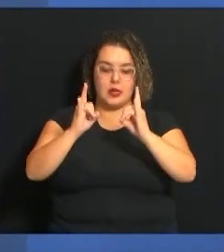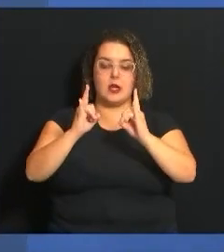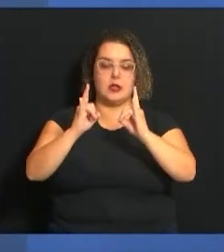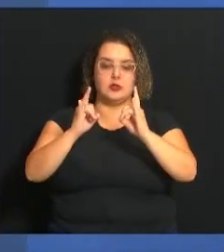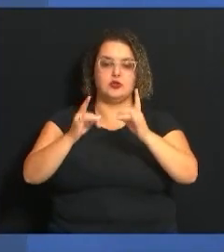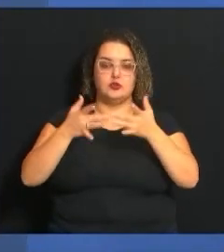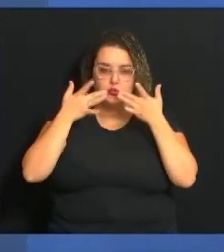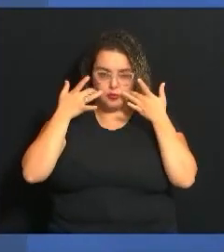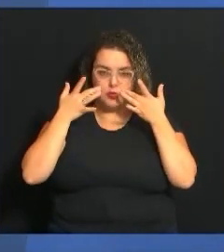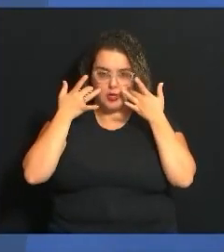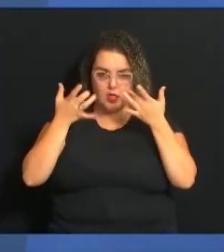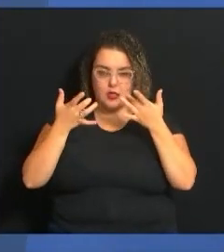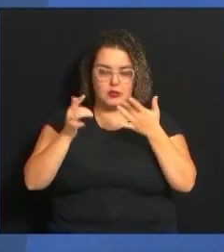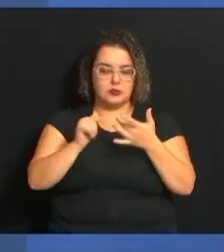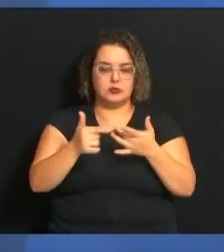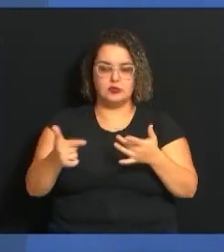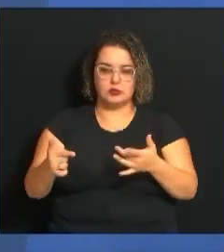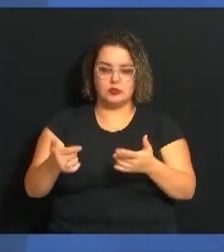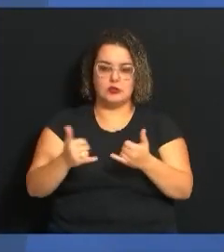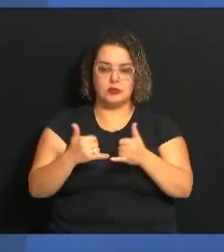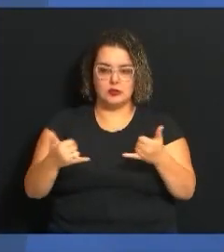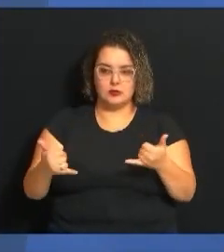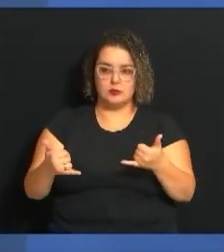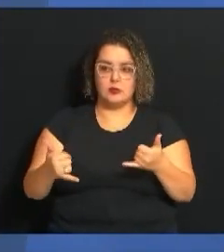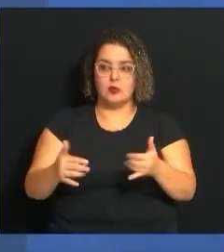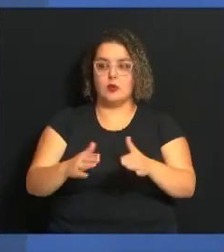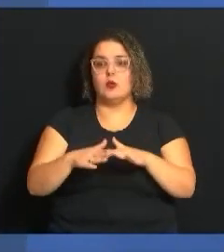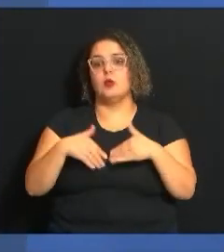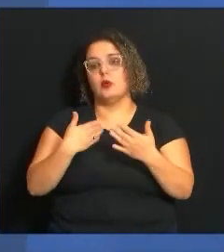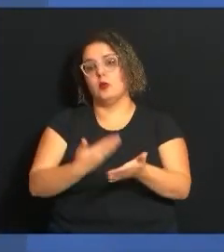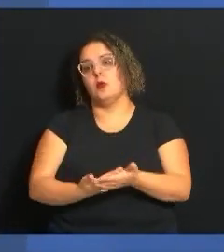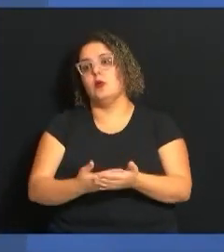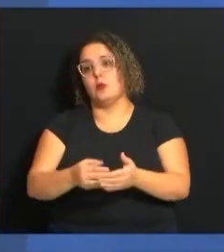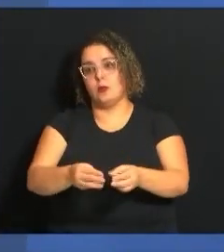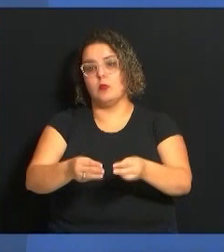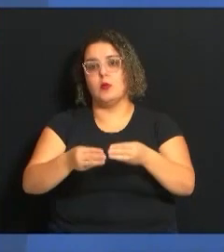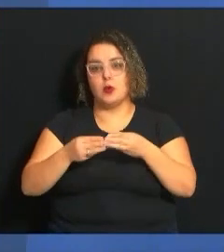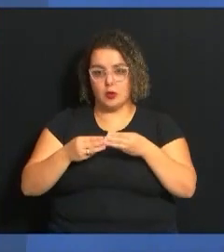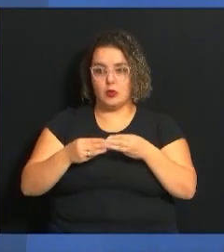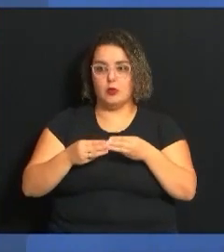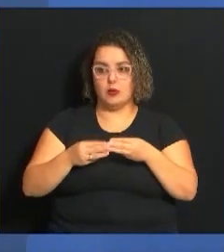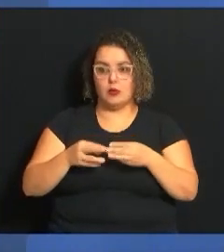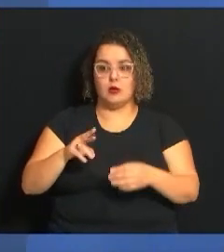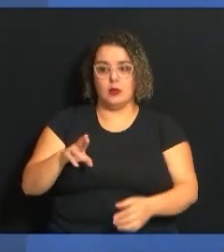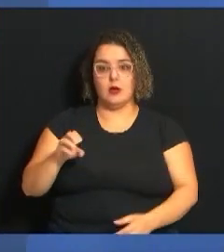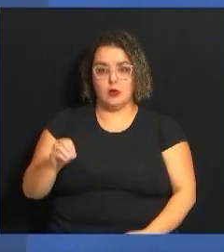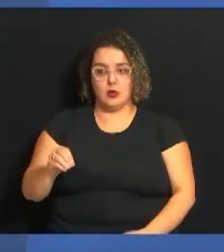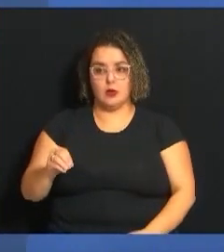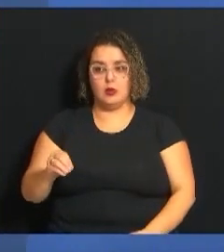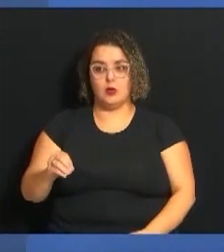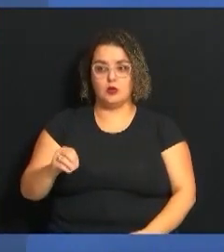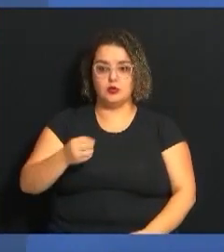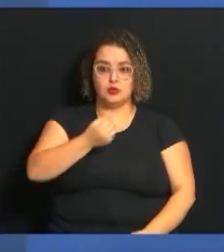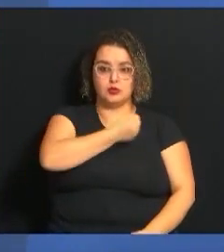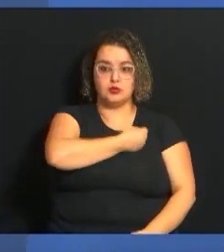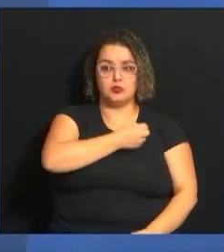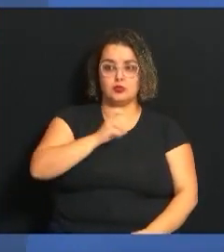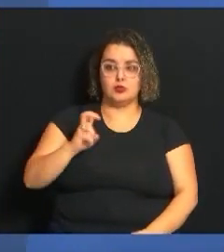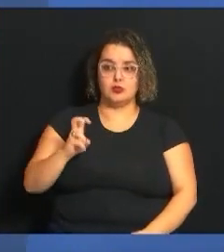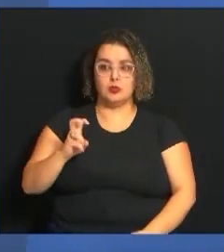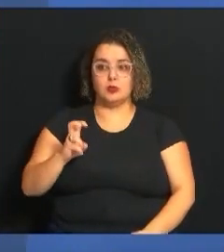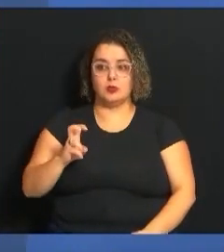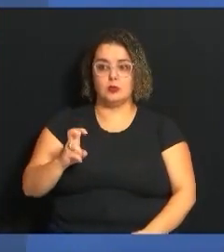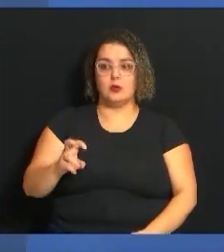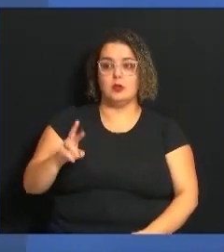Com isso, os projetos, requerimentos e moções que seriam discutidos na RO de número 5, vão para a RO